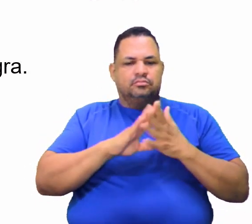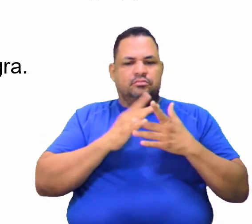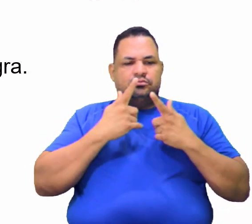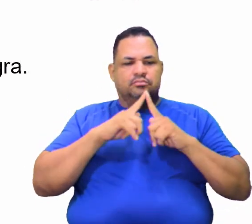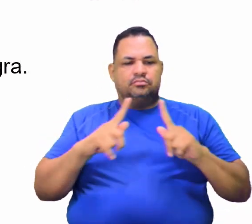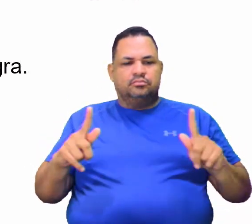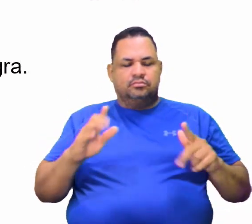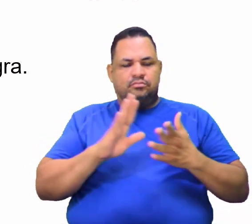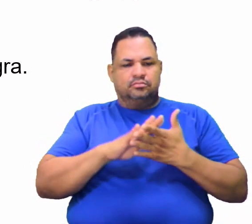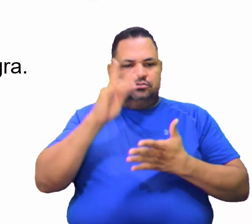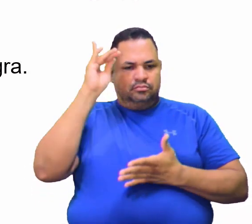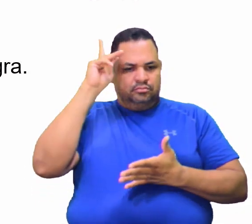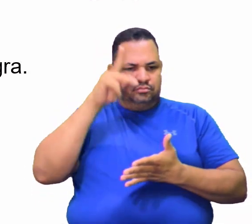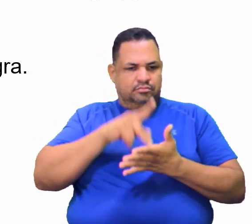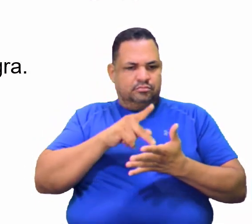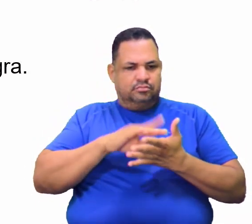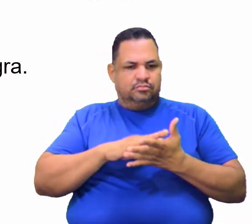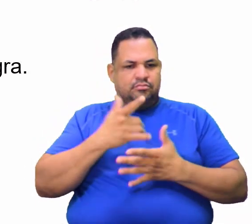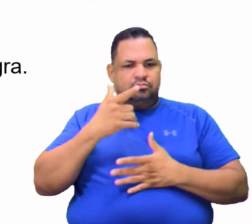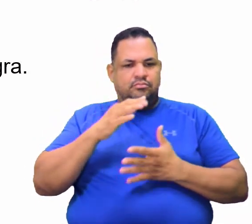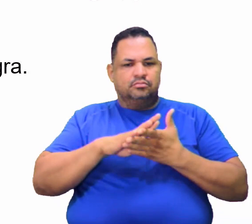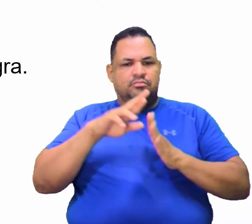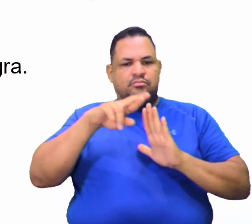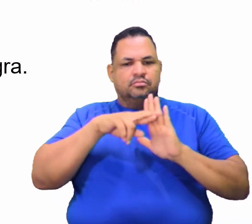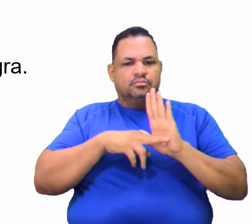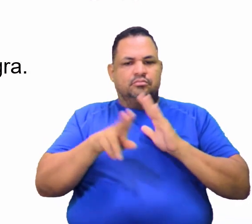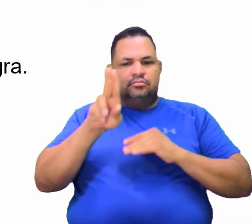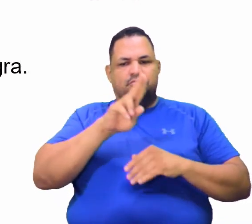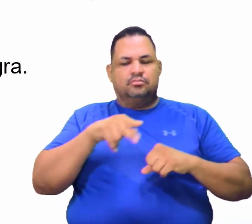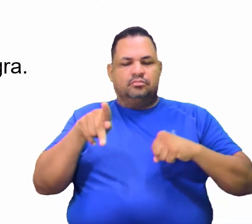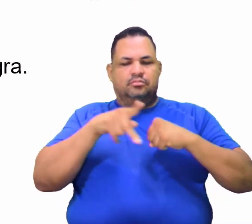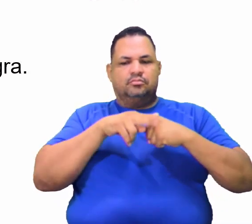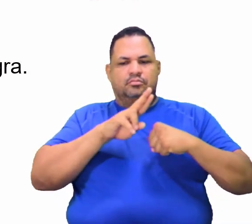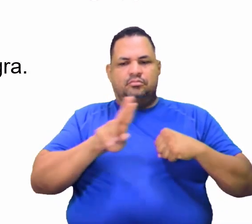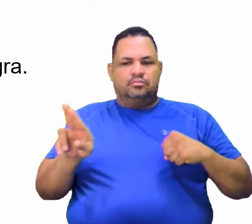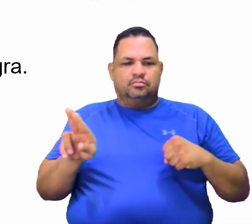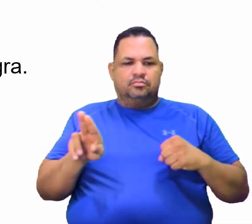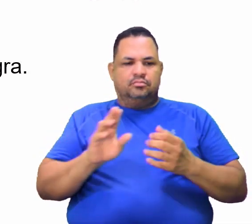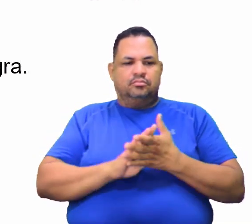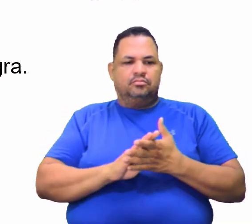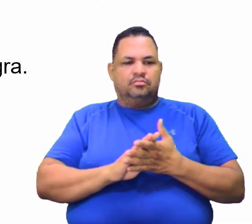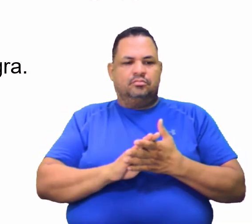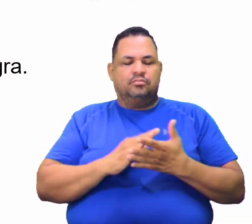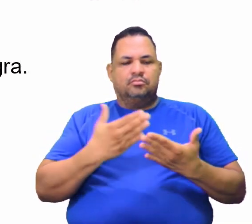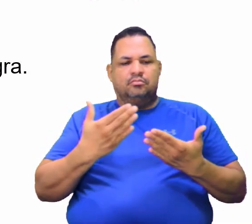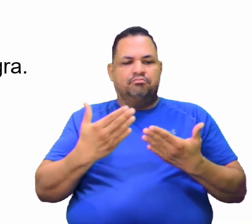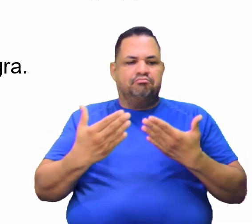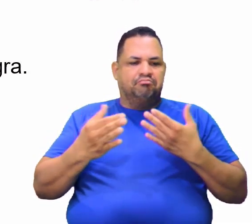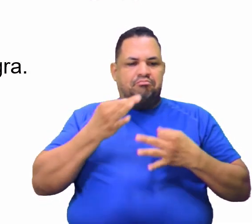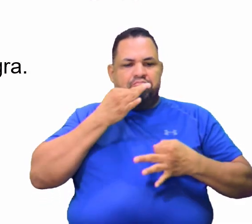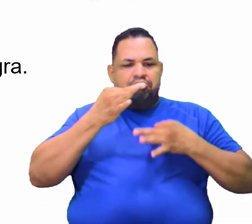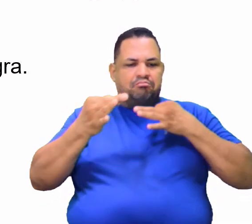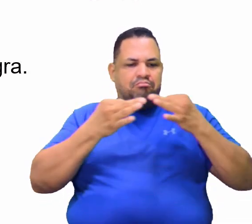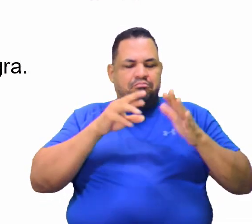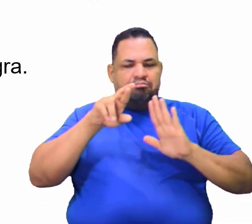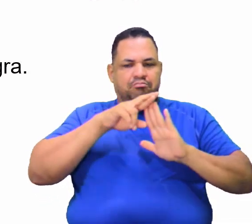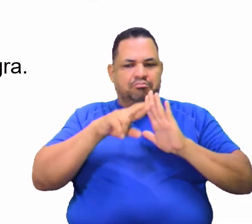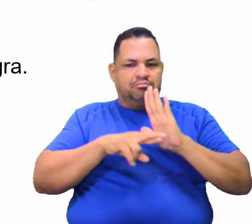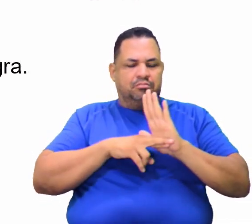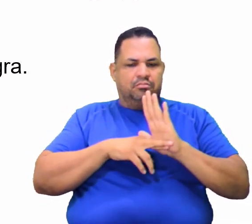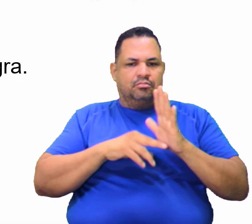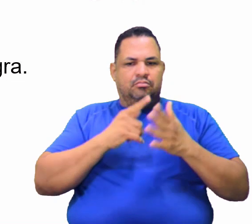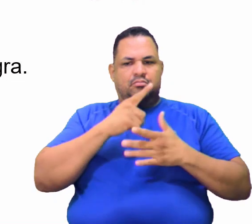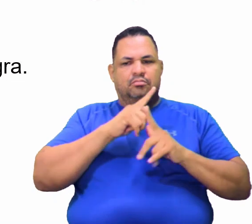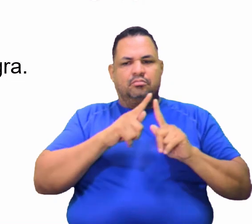na gramática. D, afirmo que não há regra para o uso de pronomes. e relativizam